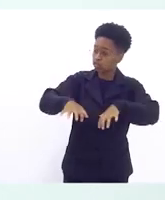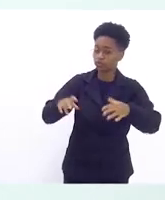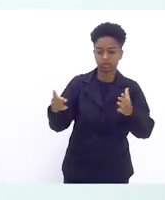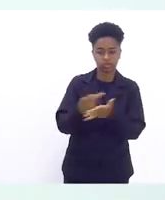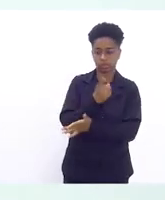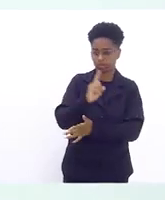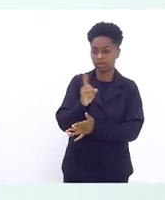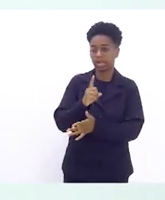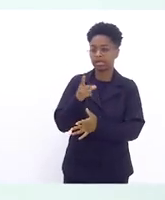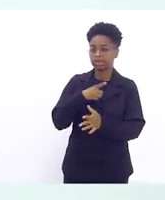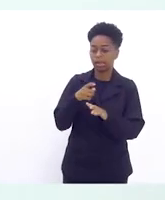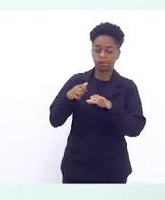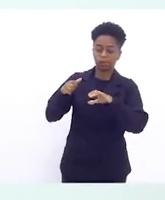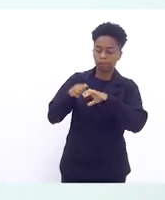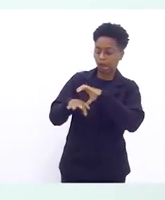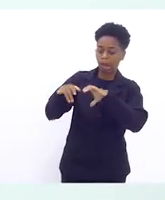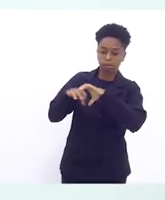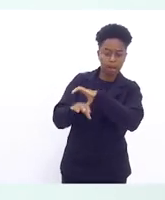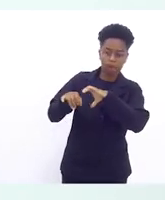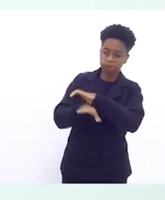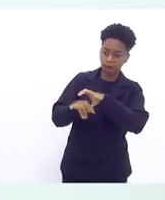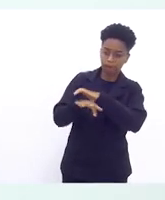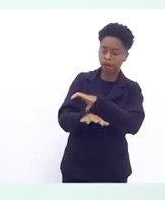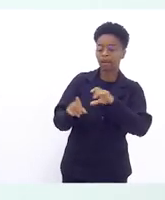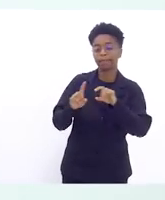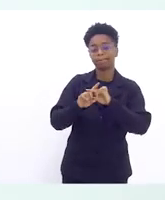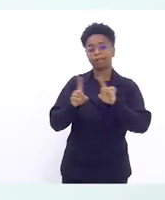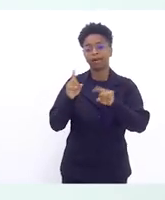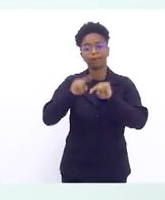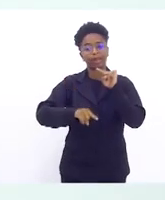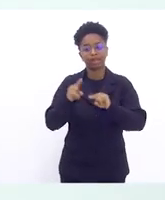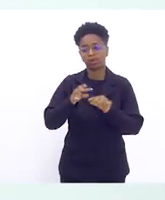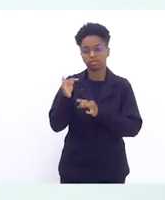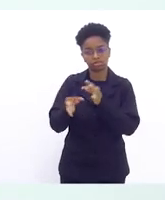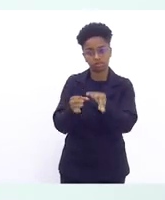a vazão fica enorme e esse material não é tratado